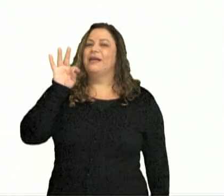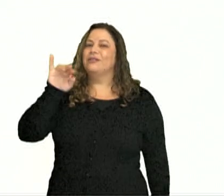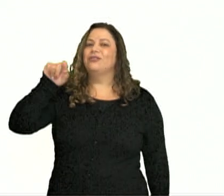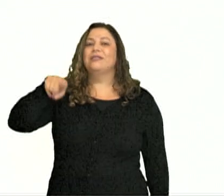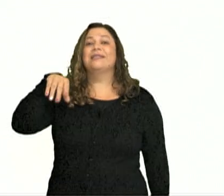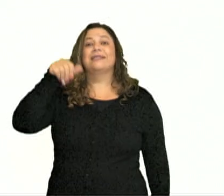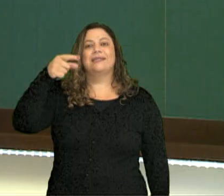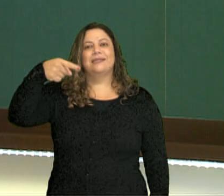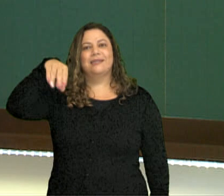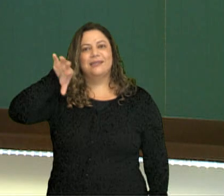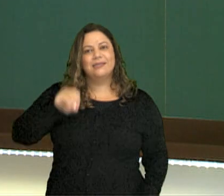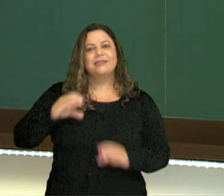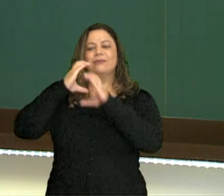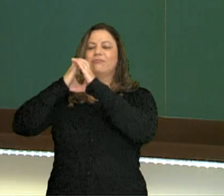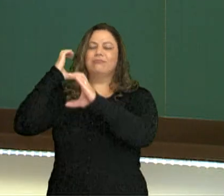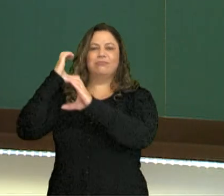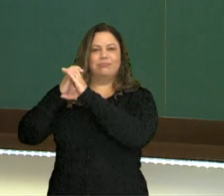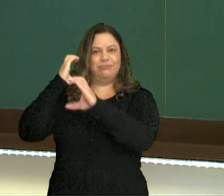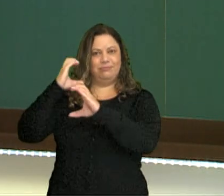Exatamente.